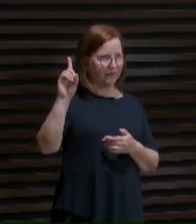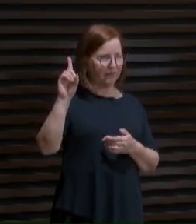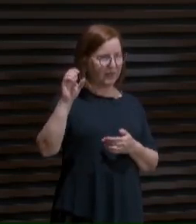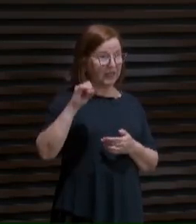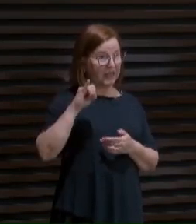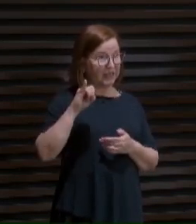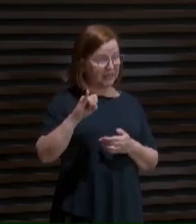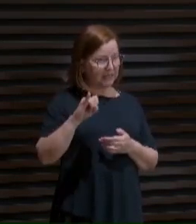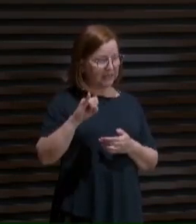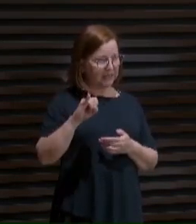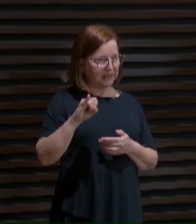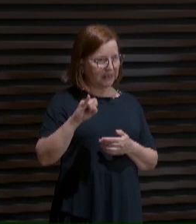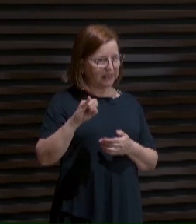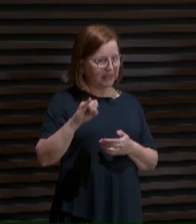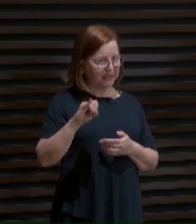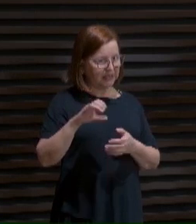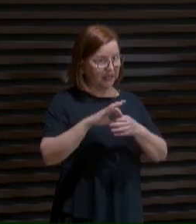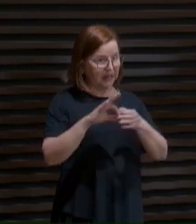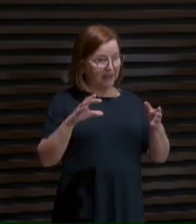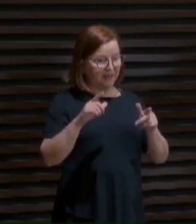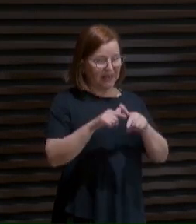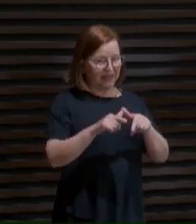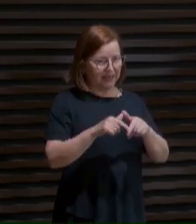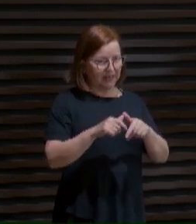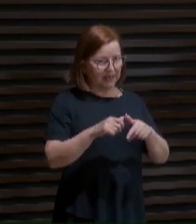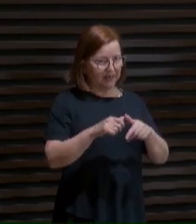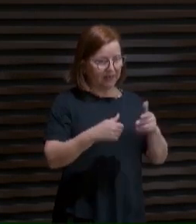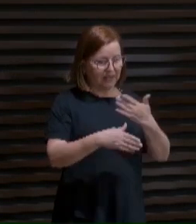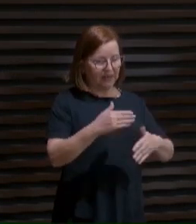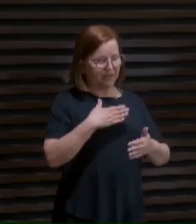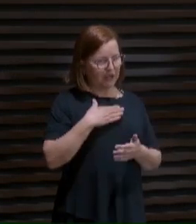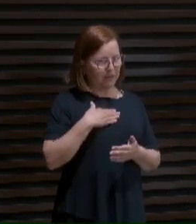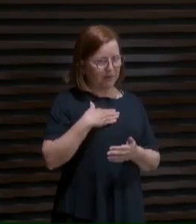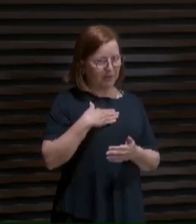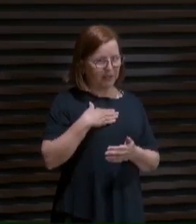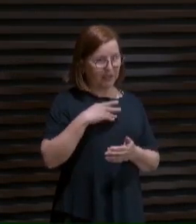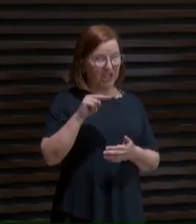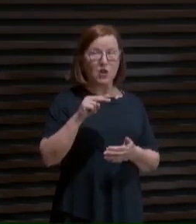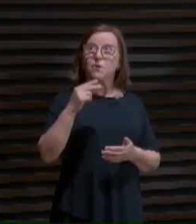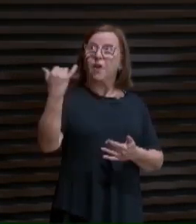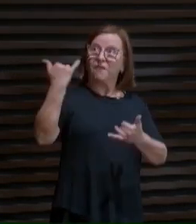Israel por meu intermédio, como disseste,